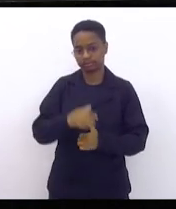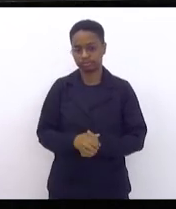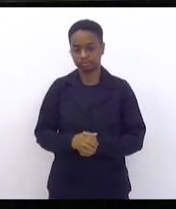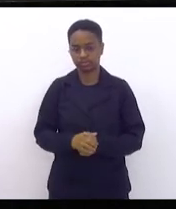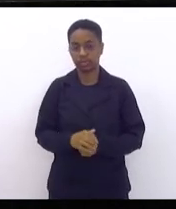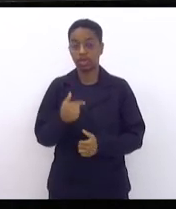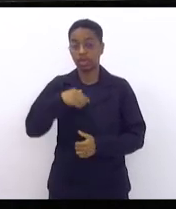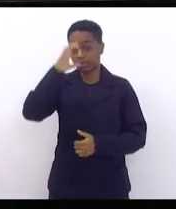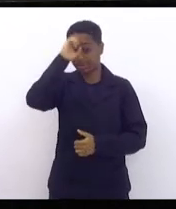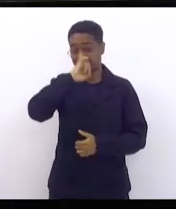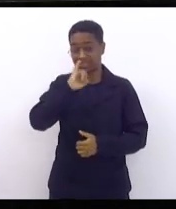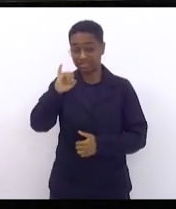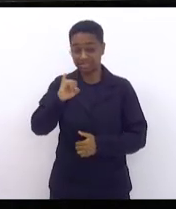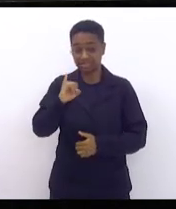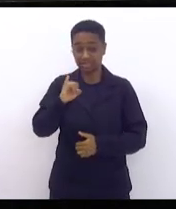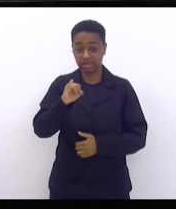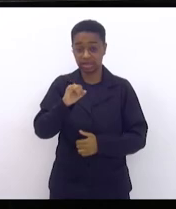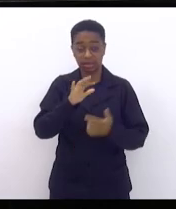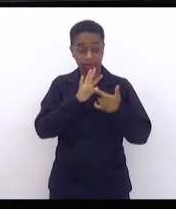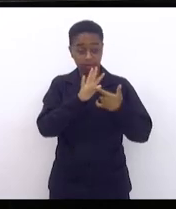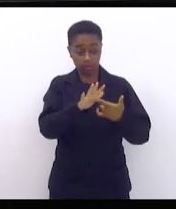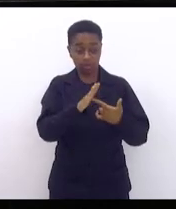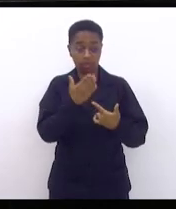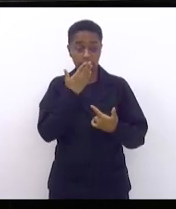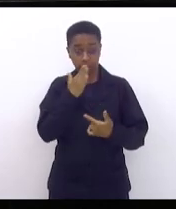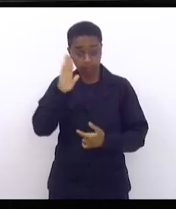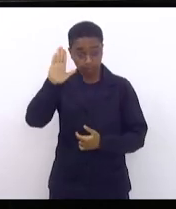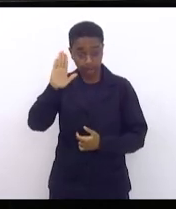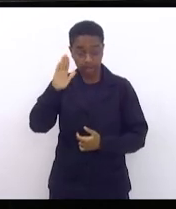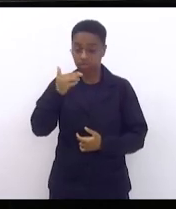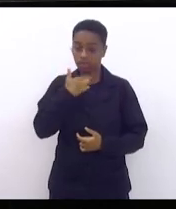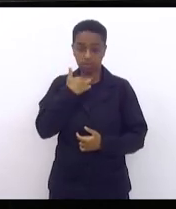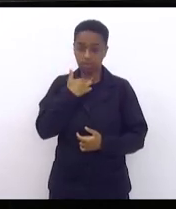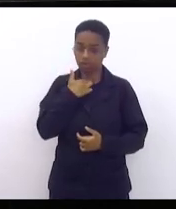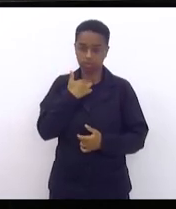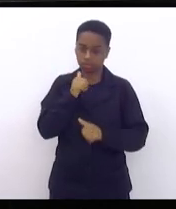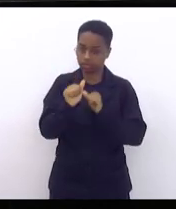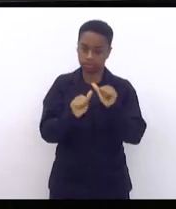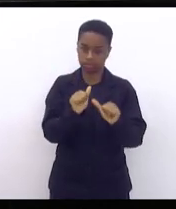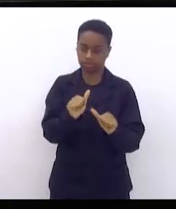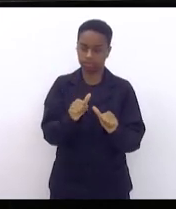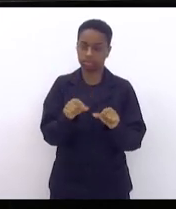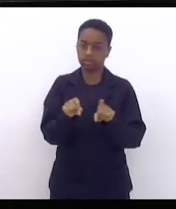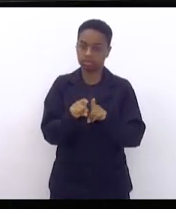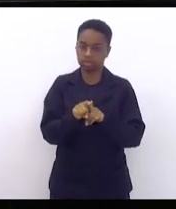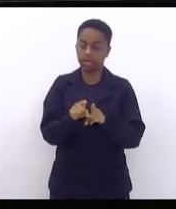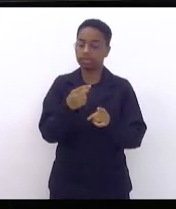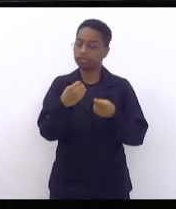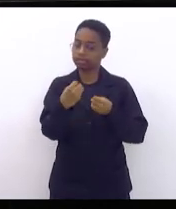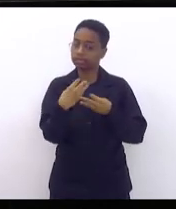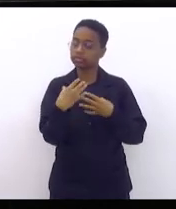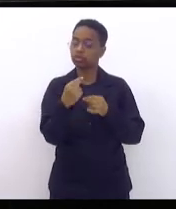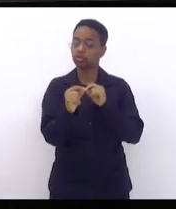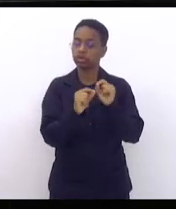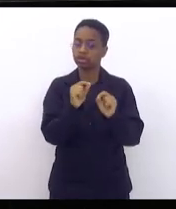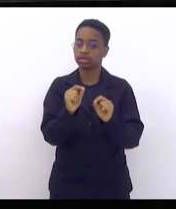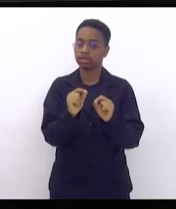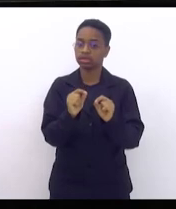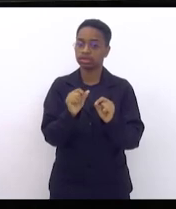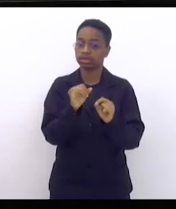se dá a palavra alguém não se volta atrás aprendi com o ministro a reconhecer